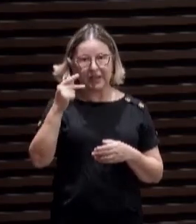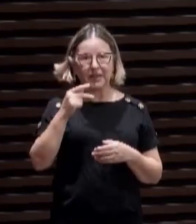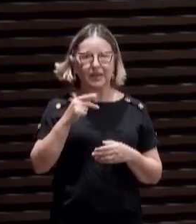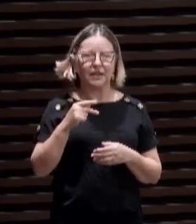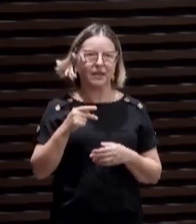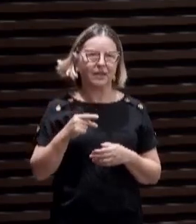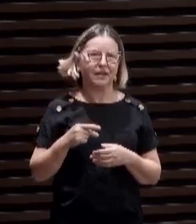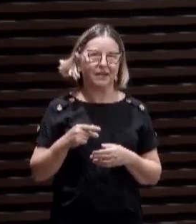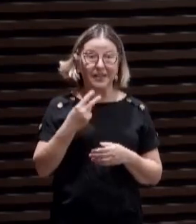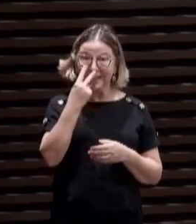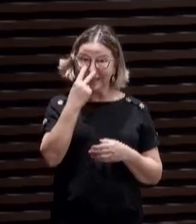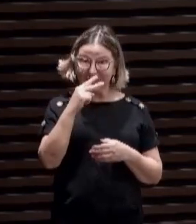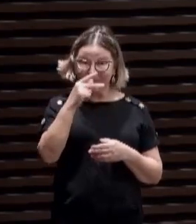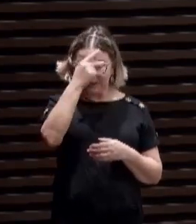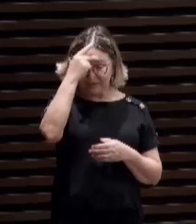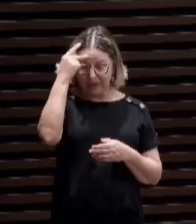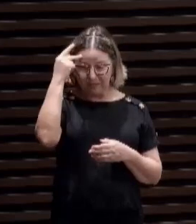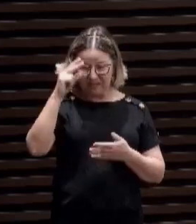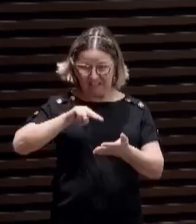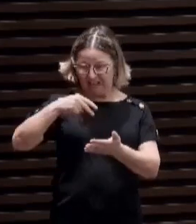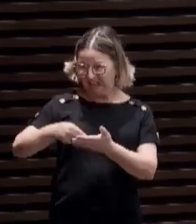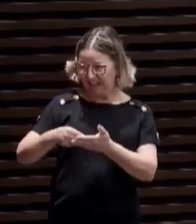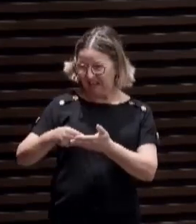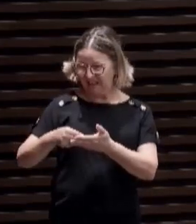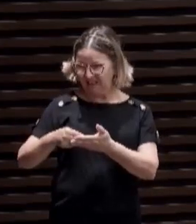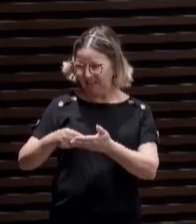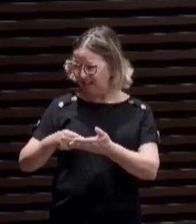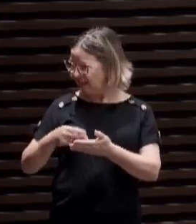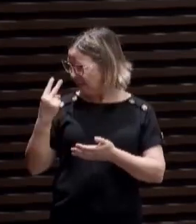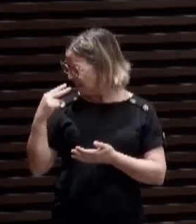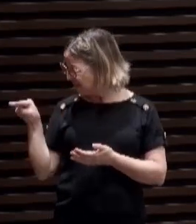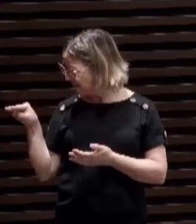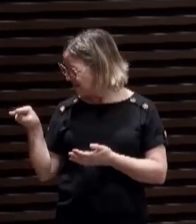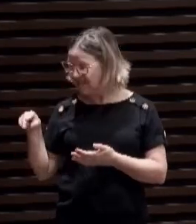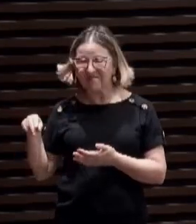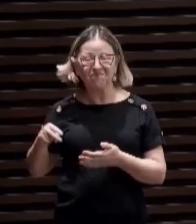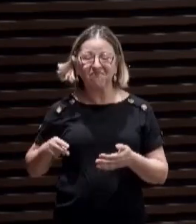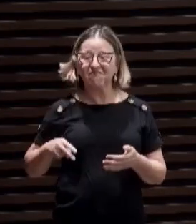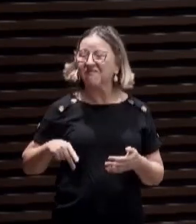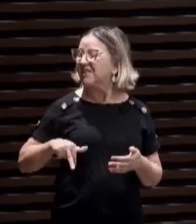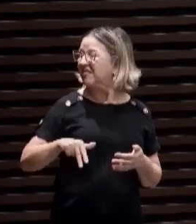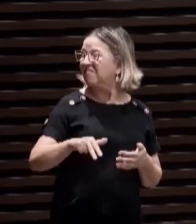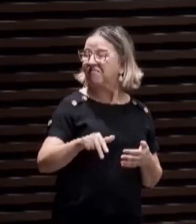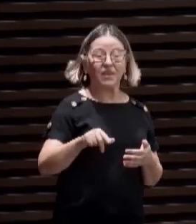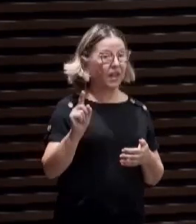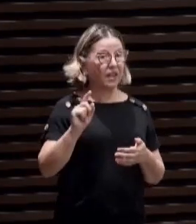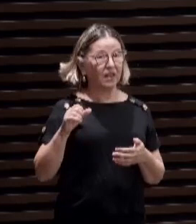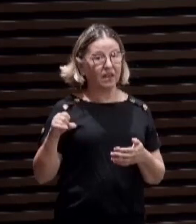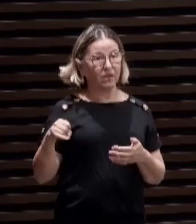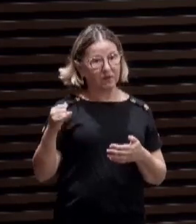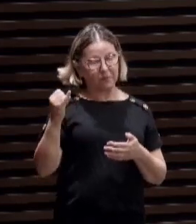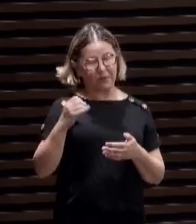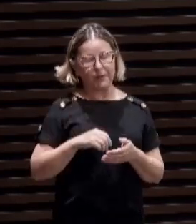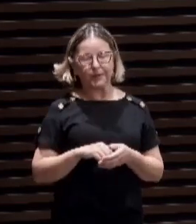interesse pelo problema de alguém que está passando e a pessoa que se vire, que ela que se resolva, porque eu não